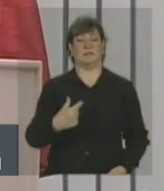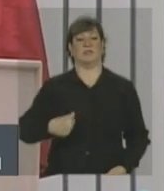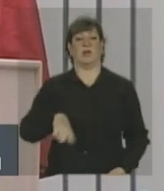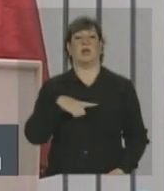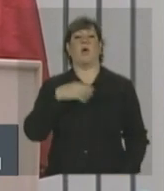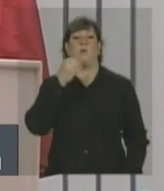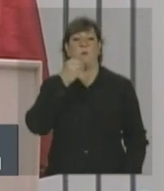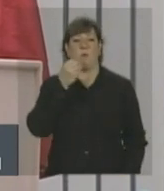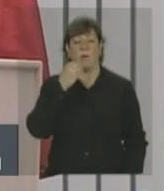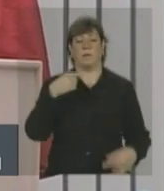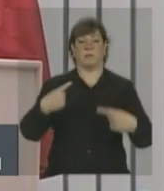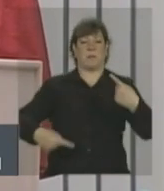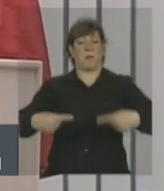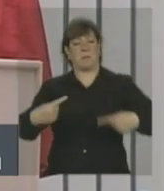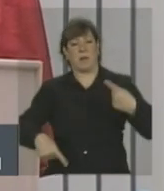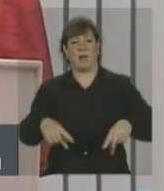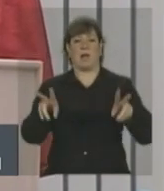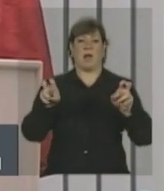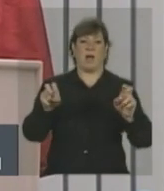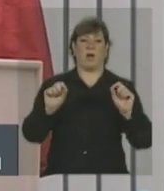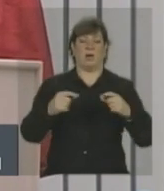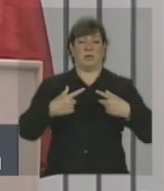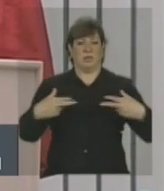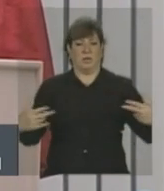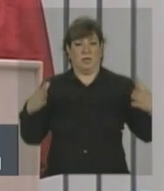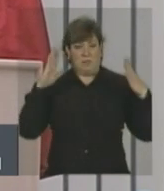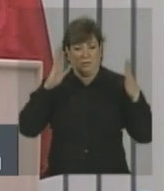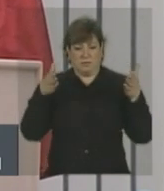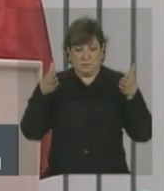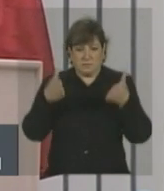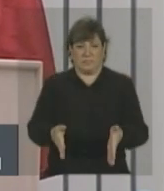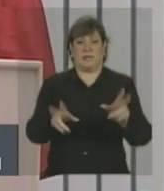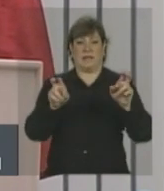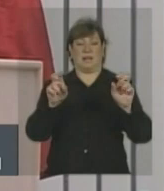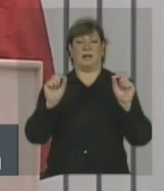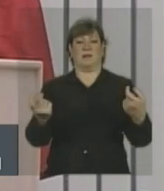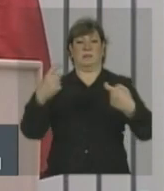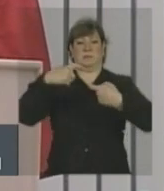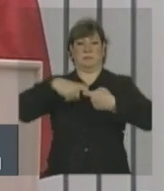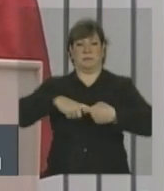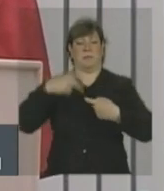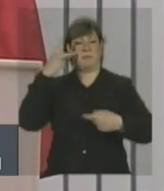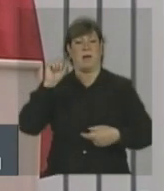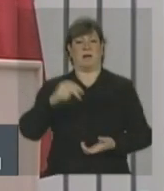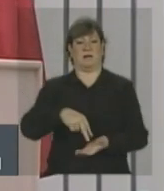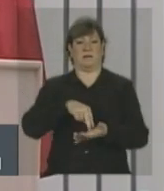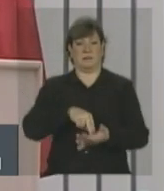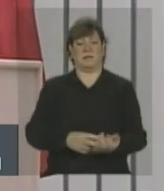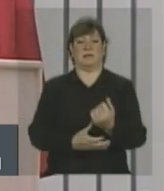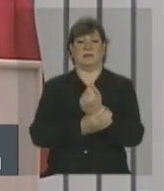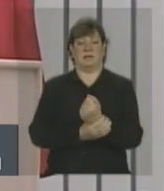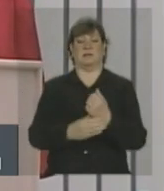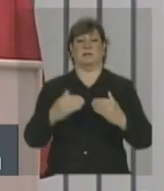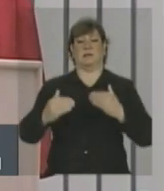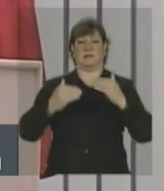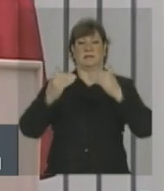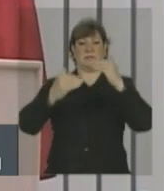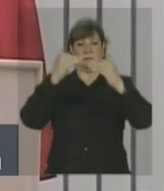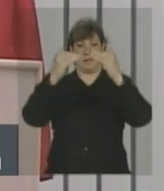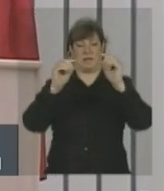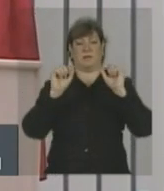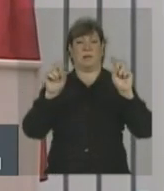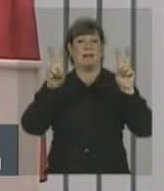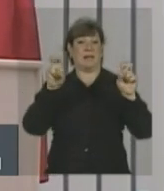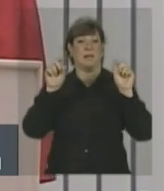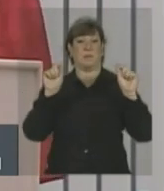de discutir questões centradas no tema de uma parceria para a estabilidade, a segurança e o crescimento,